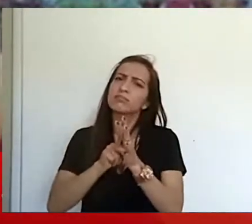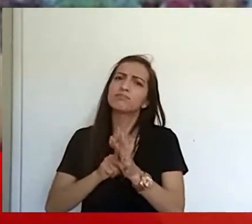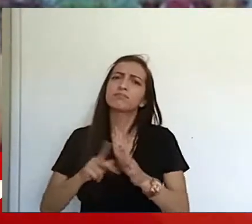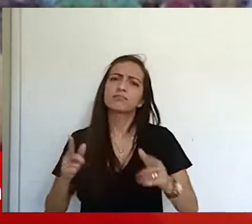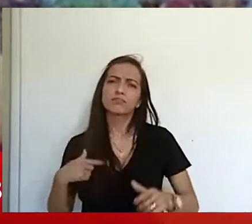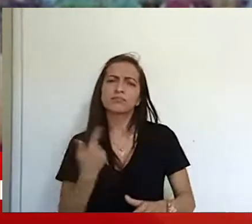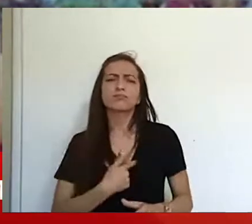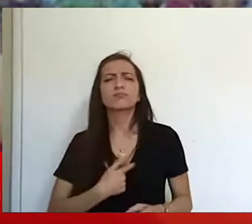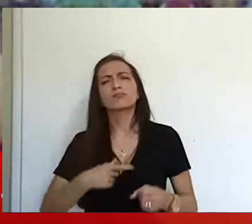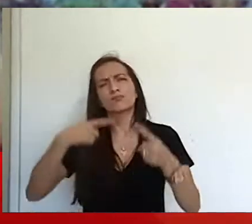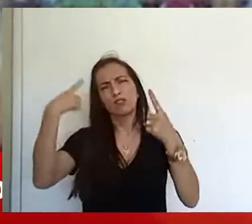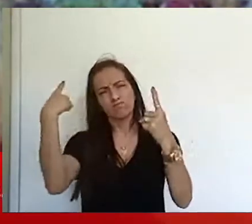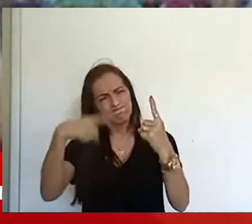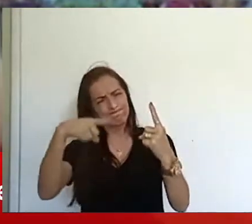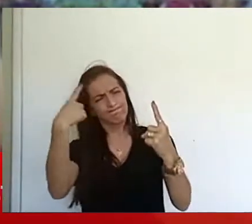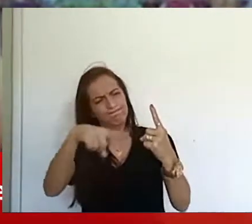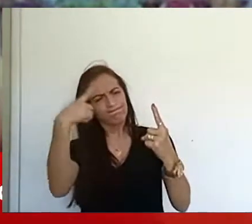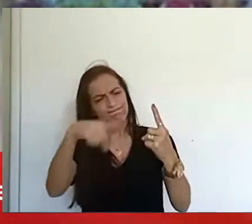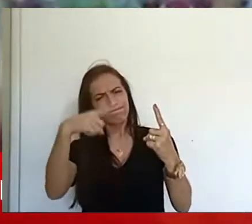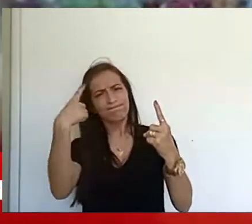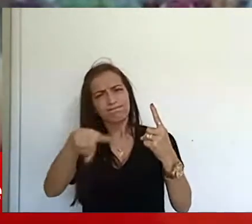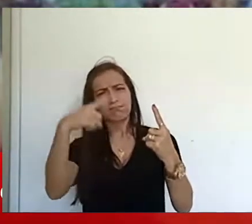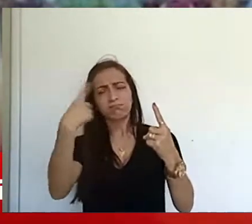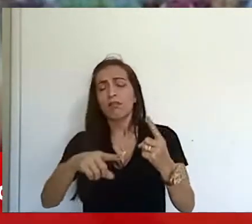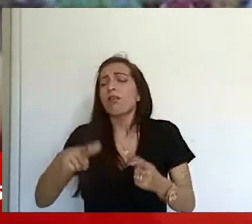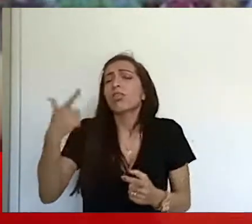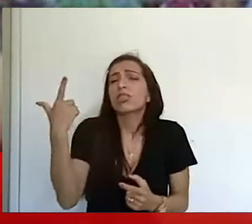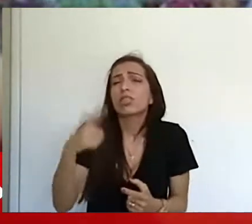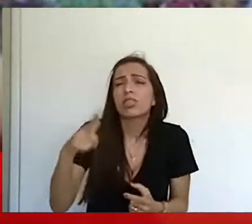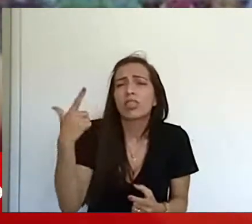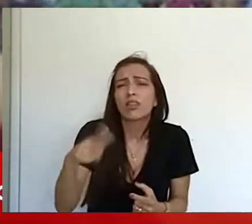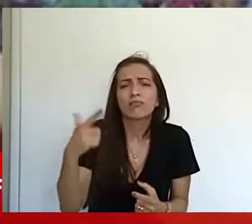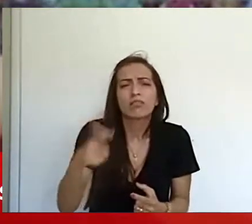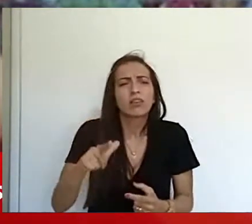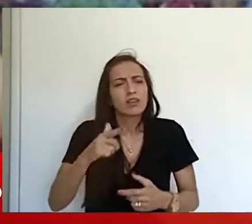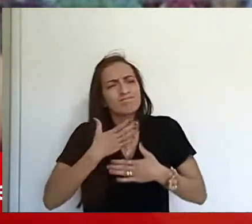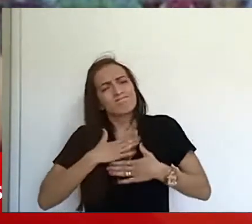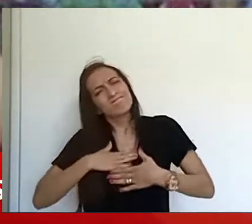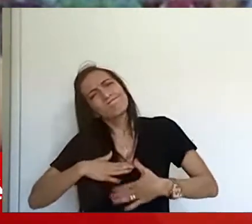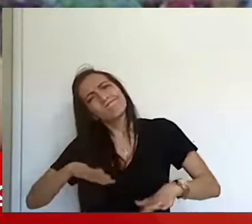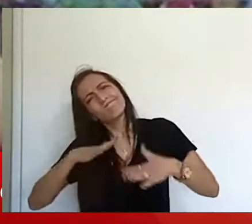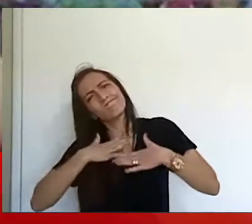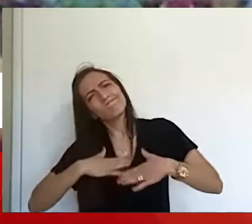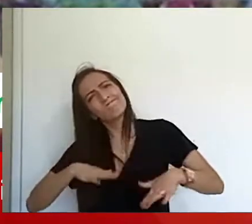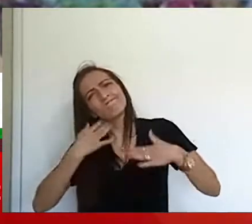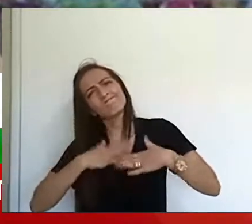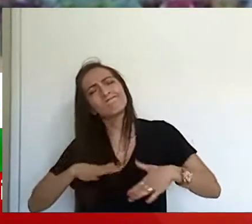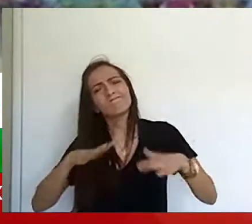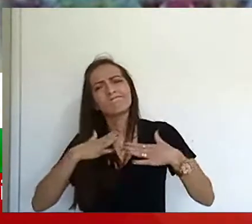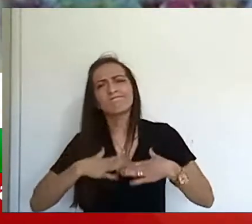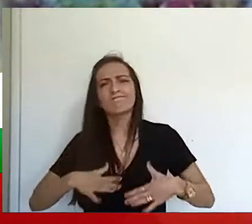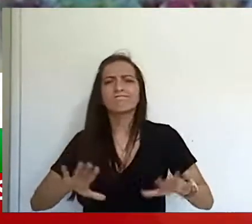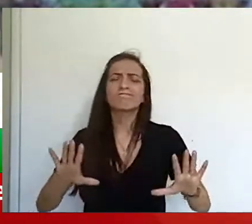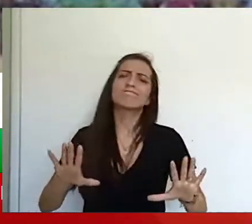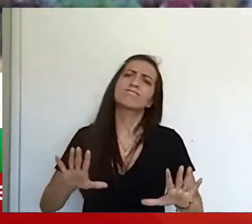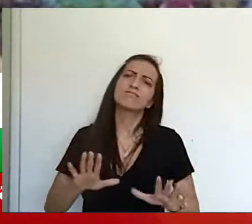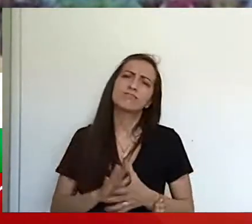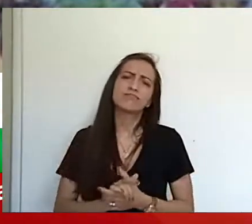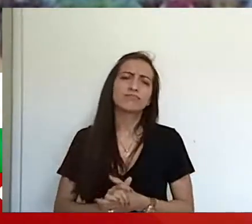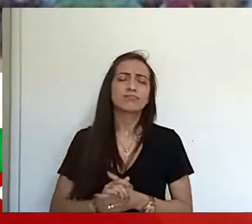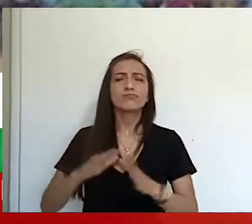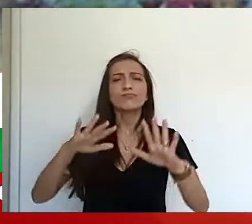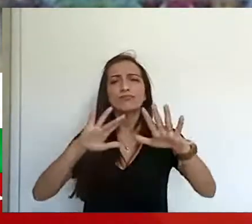é diuturna, a gente não tem sossego. Até eu me lembro muito de uma piada que rodou nas redes sociais do menininho falando assim: ai, meu Deus, estou